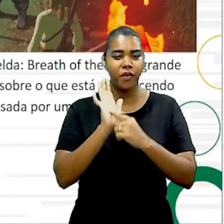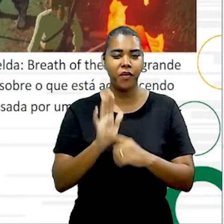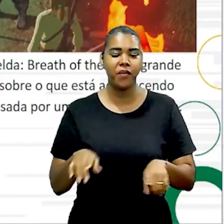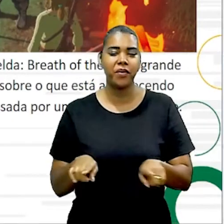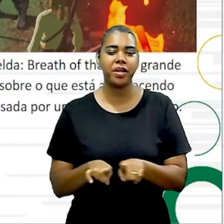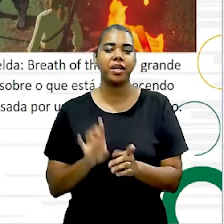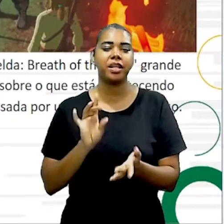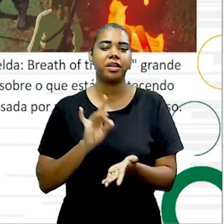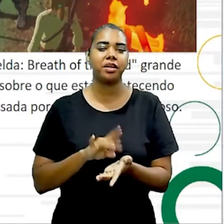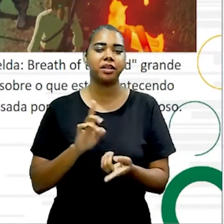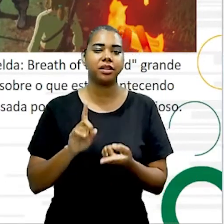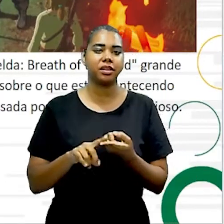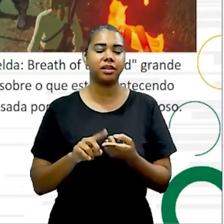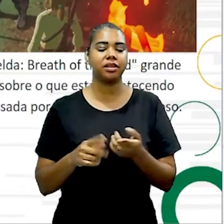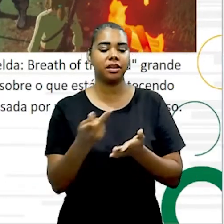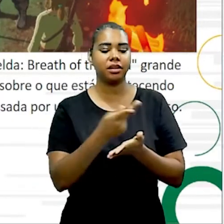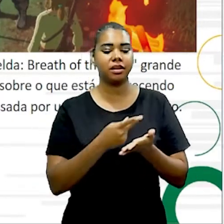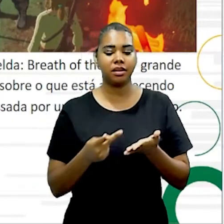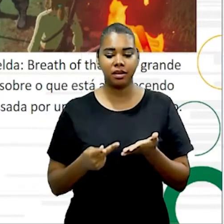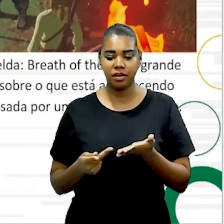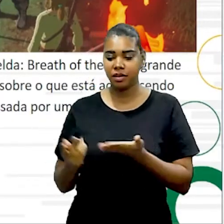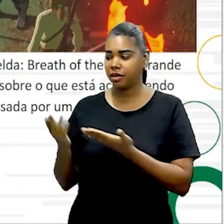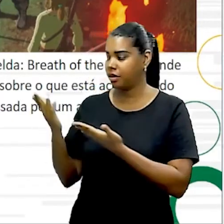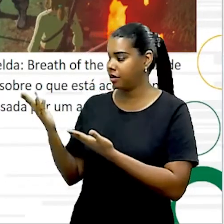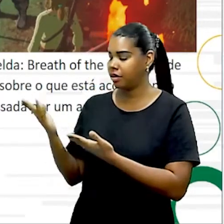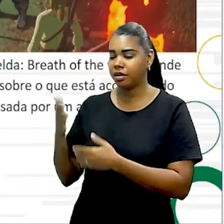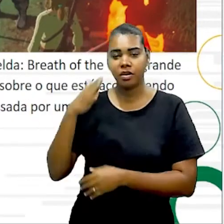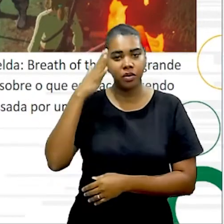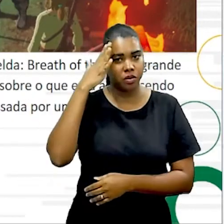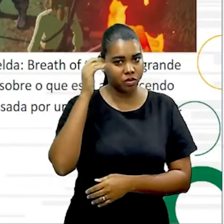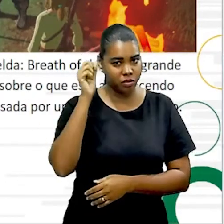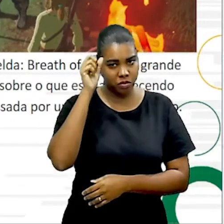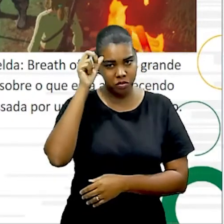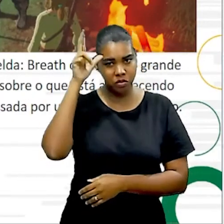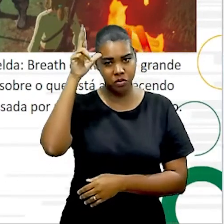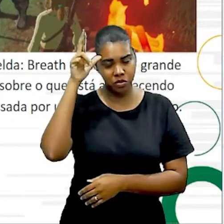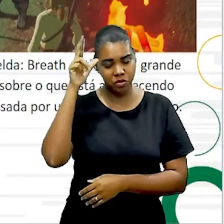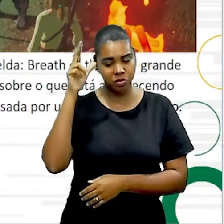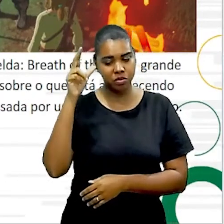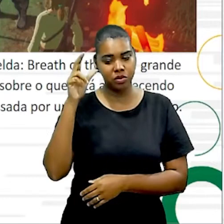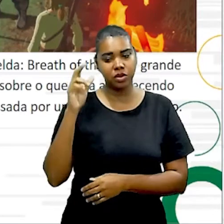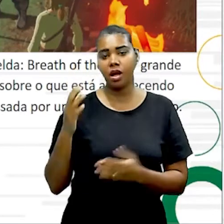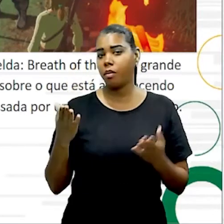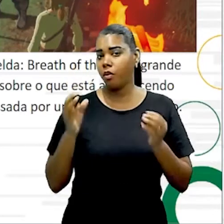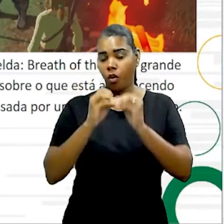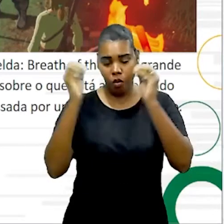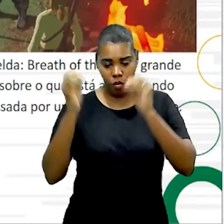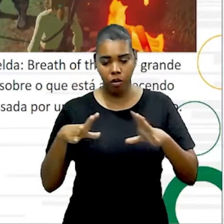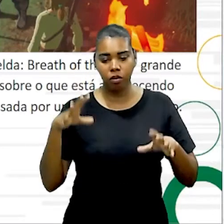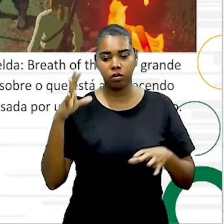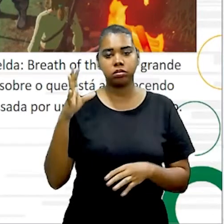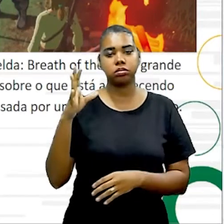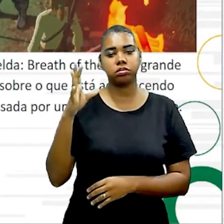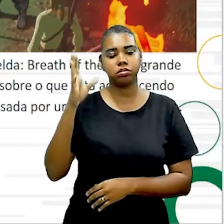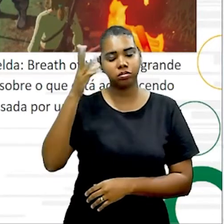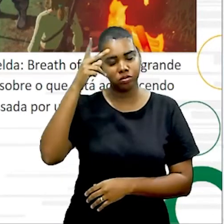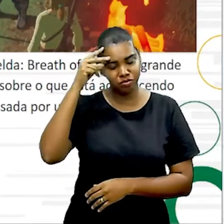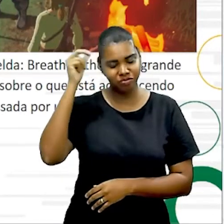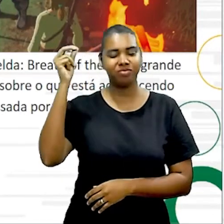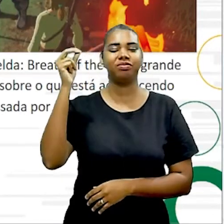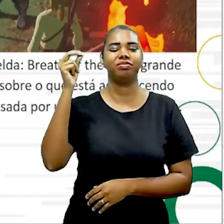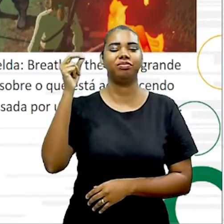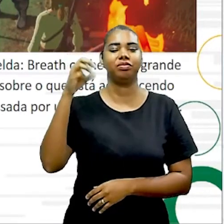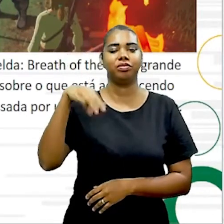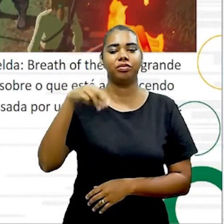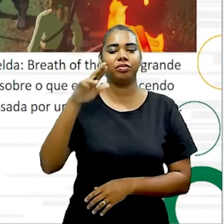Geralmente você tem a figura do mago ou do sábio. Geralmente é o sábio ou o mago junto. Geralmente o mago é o sábio.